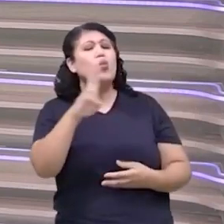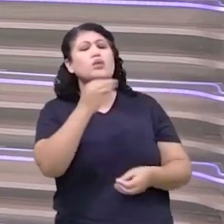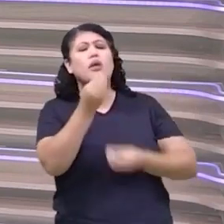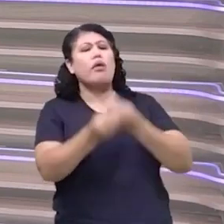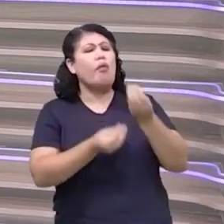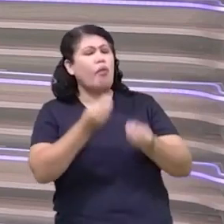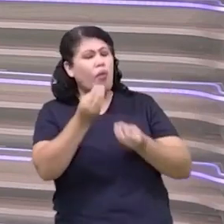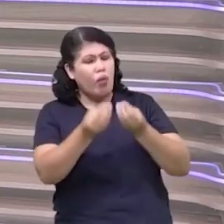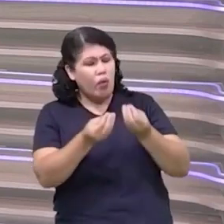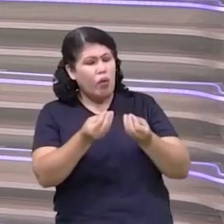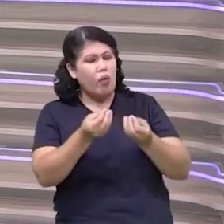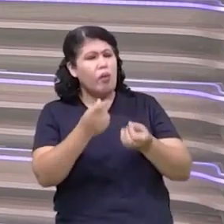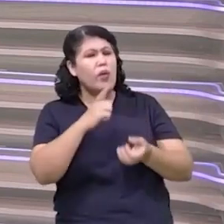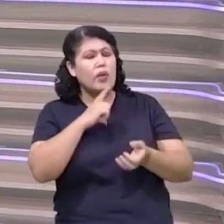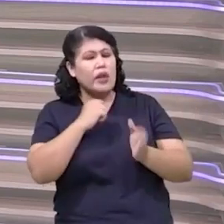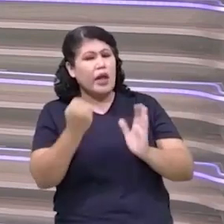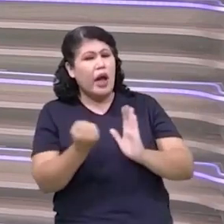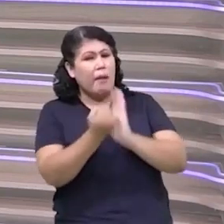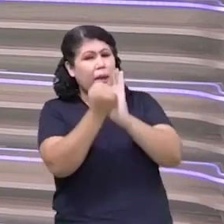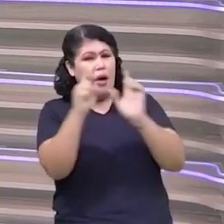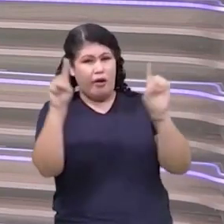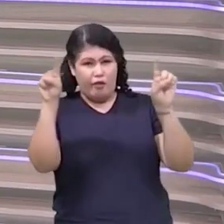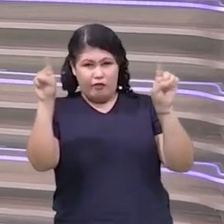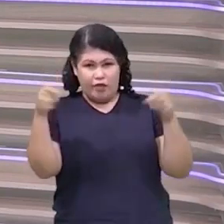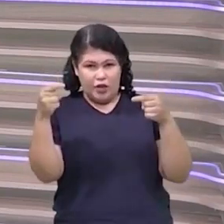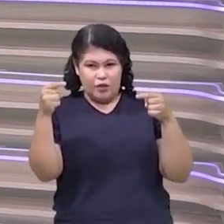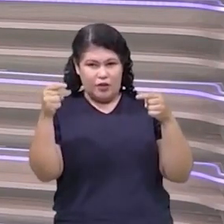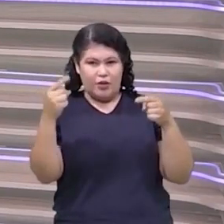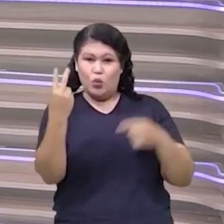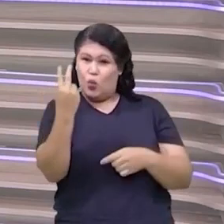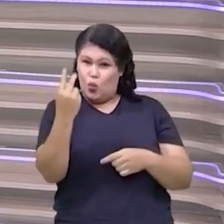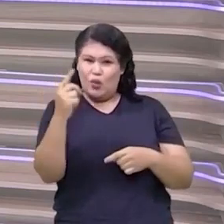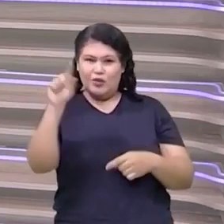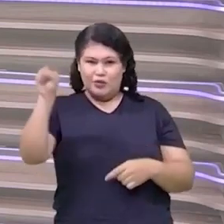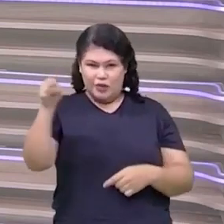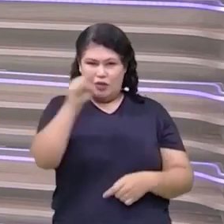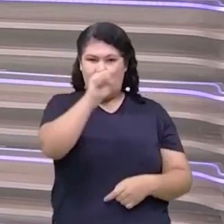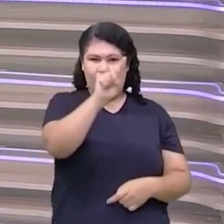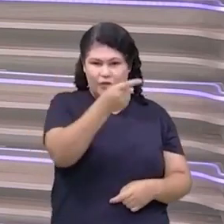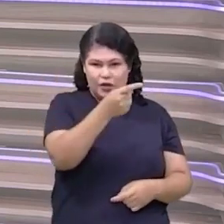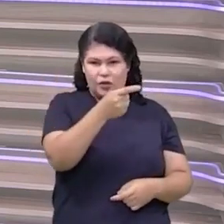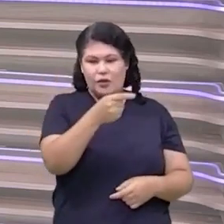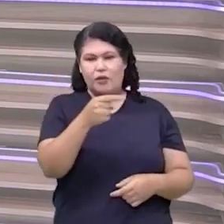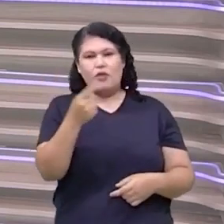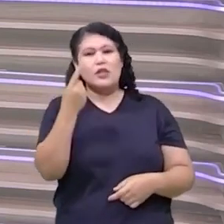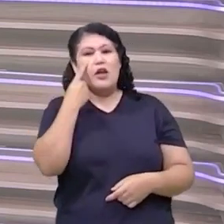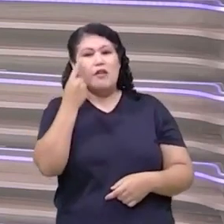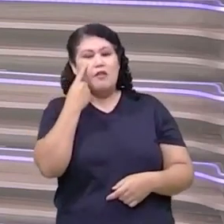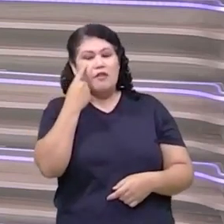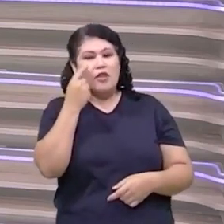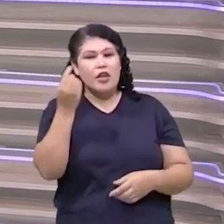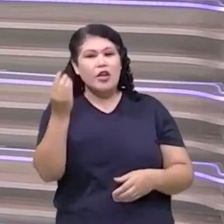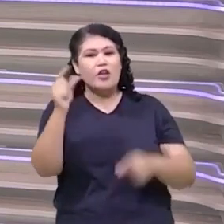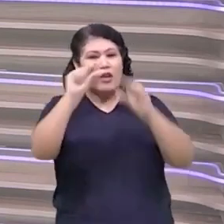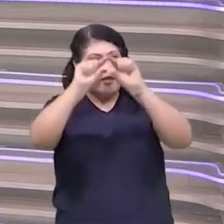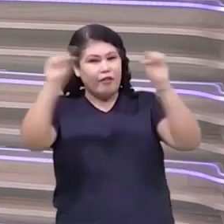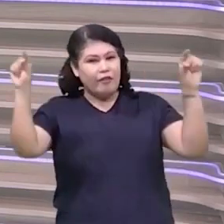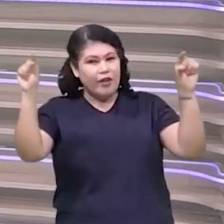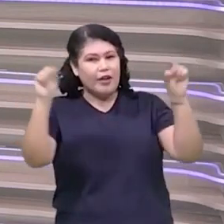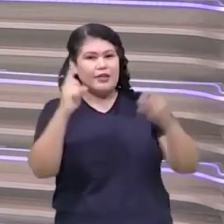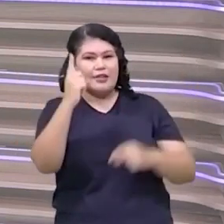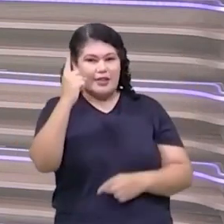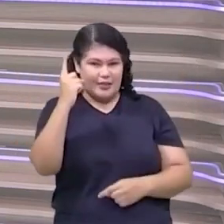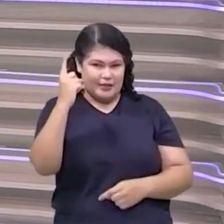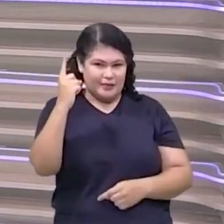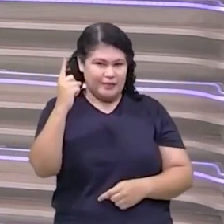são demarcadas pelas vírgulas, como a gente viu agora nessa expressão que está posta aqui para